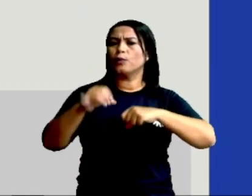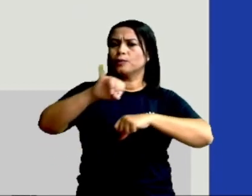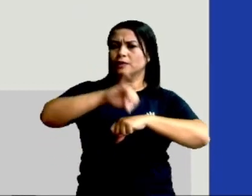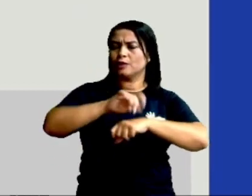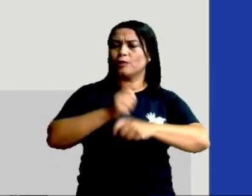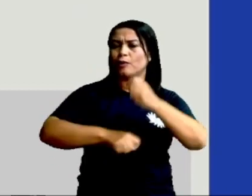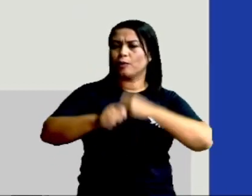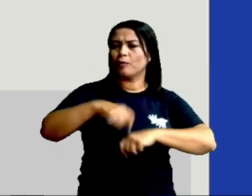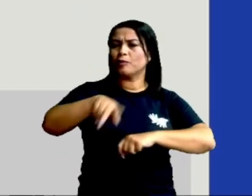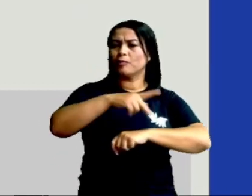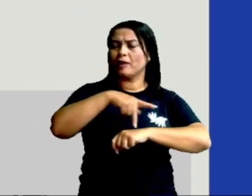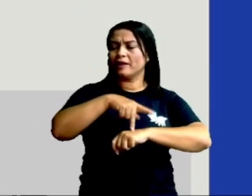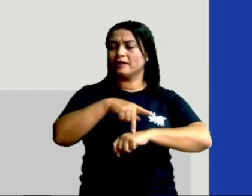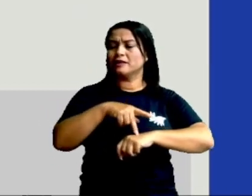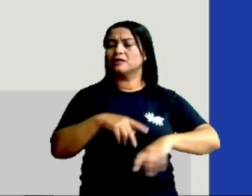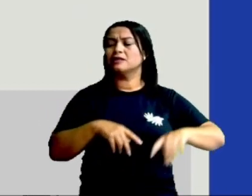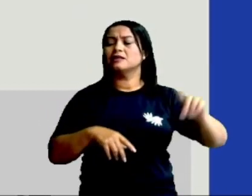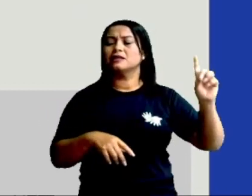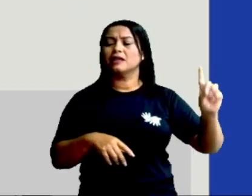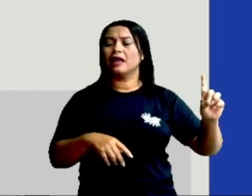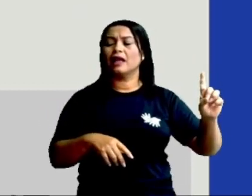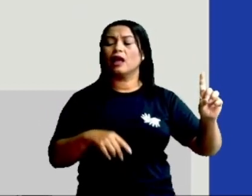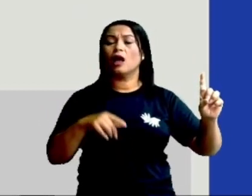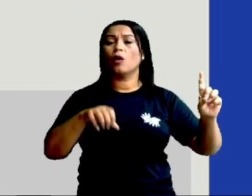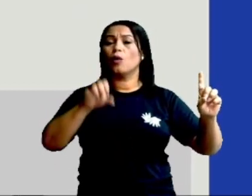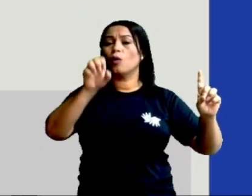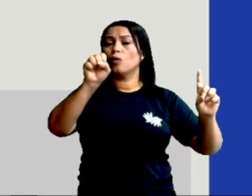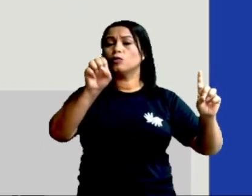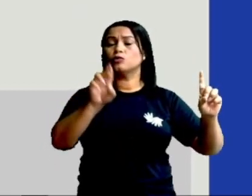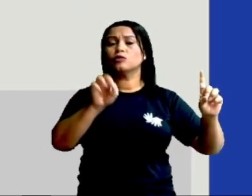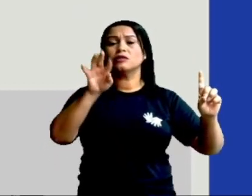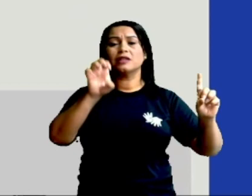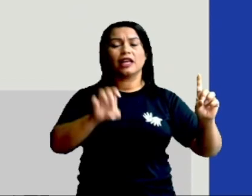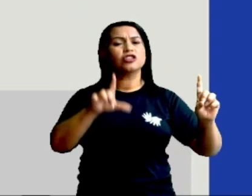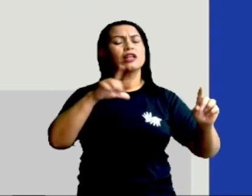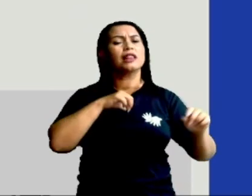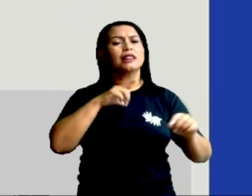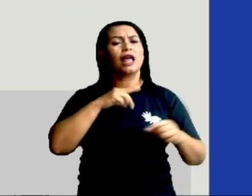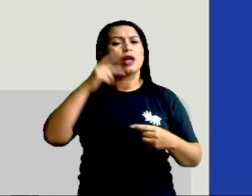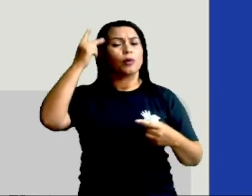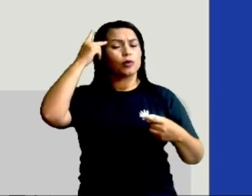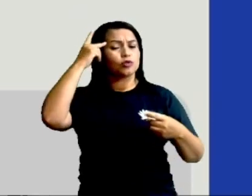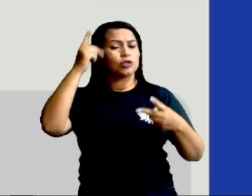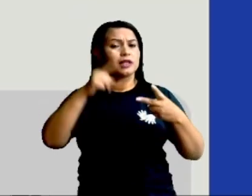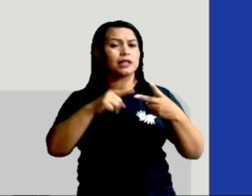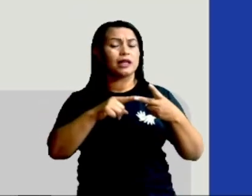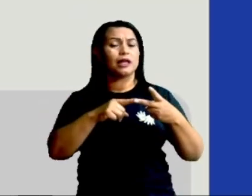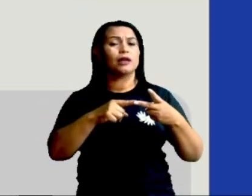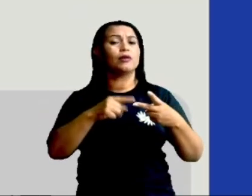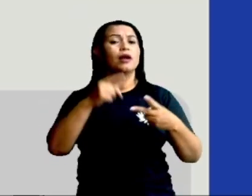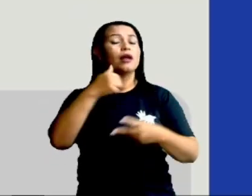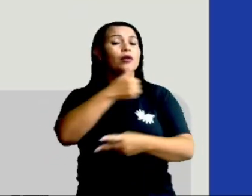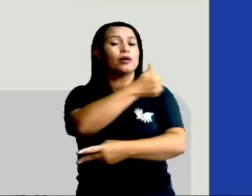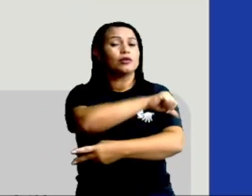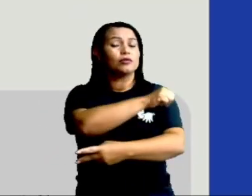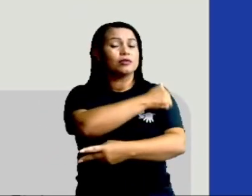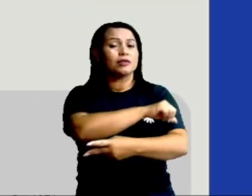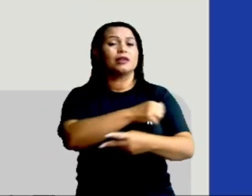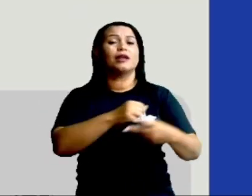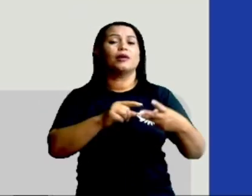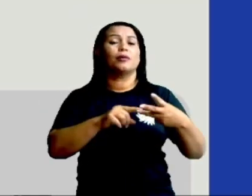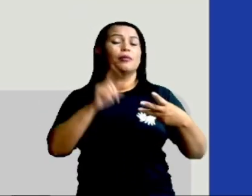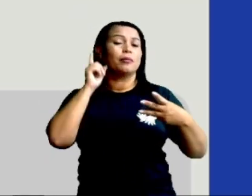econômico do país letra de o Sudeste e abrange os estados do Rio de Janeiro Minas Gerais e Espírito